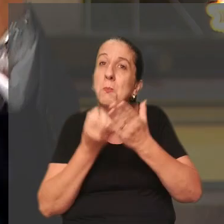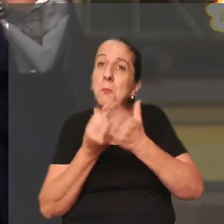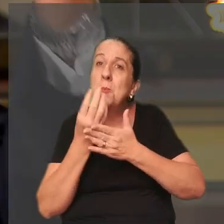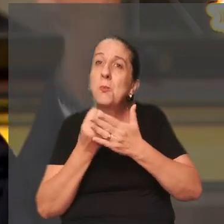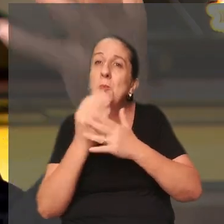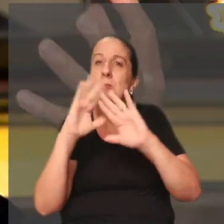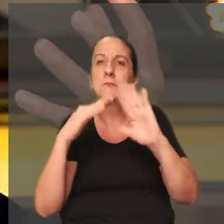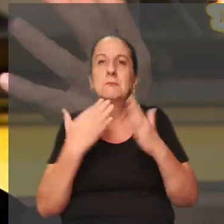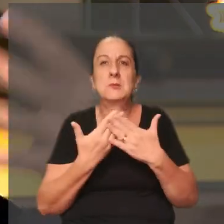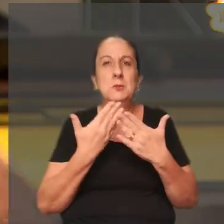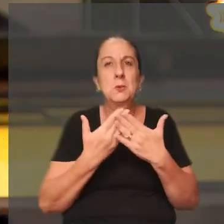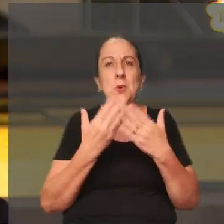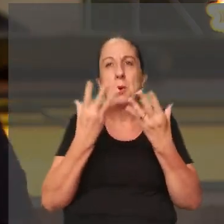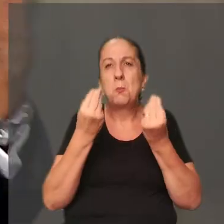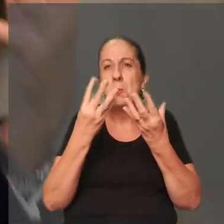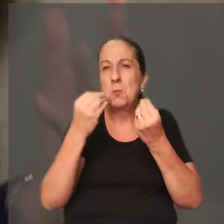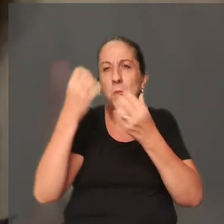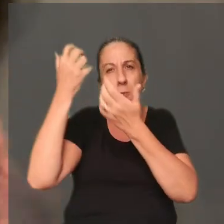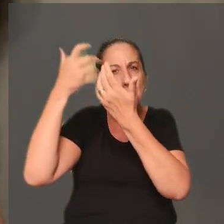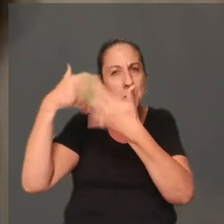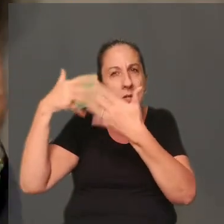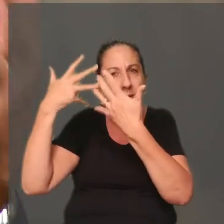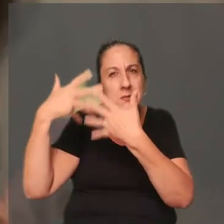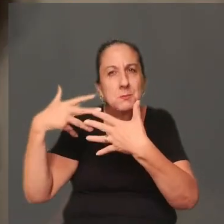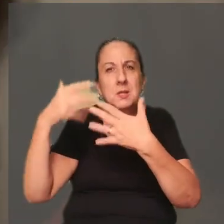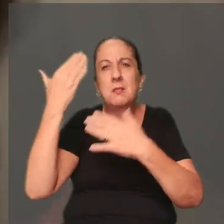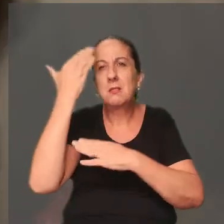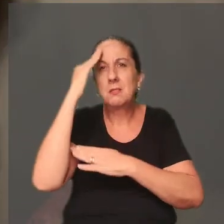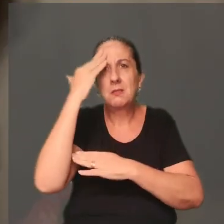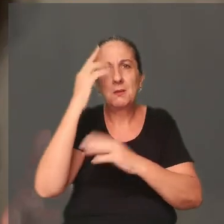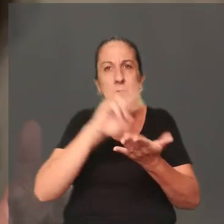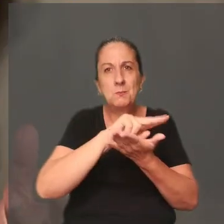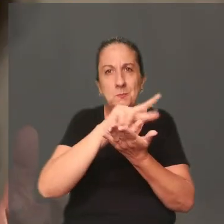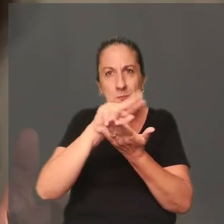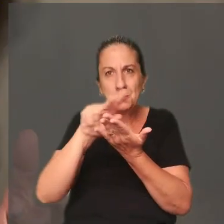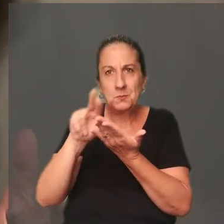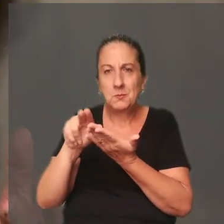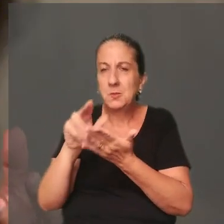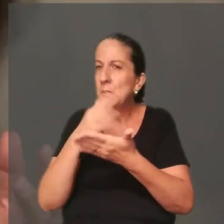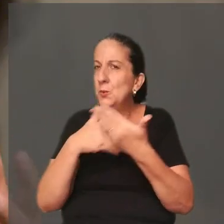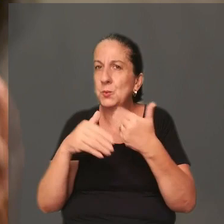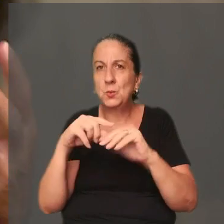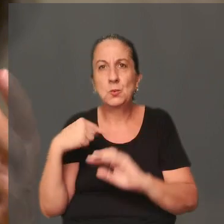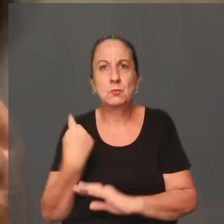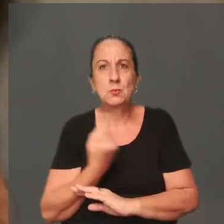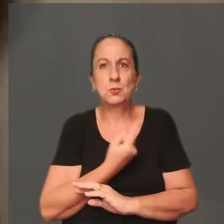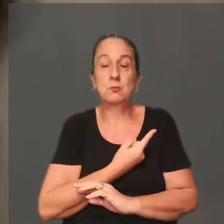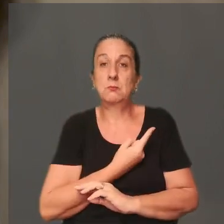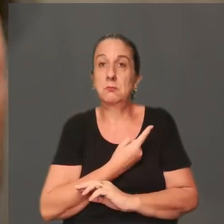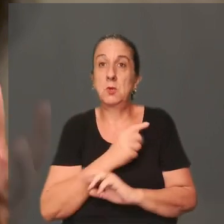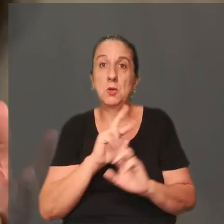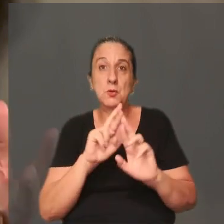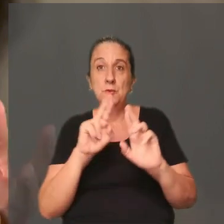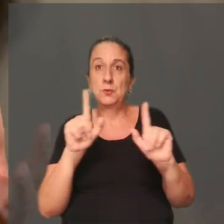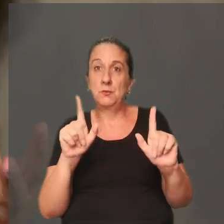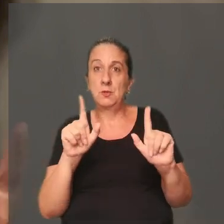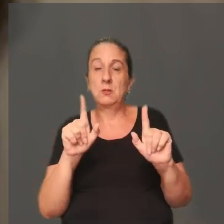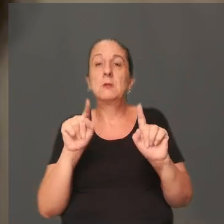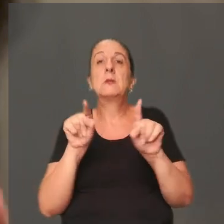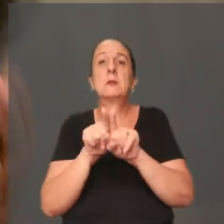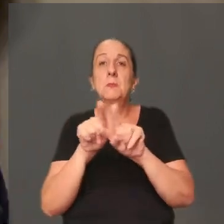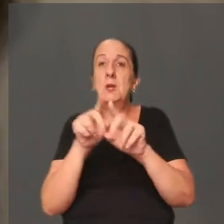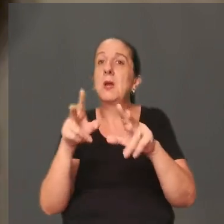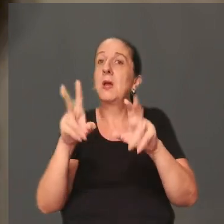muitas escolas, são muitos pensamentos, muitos entendimentos, e todos nós divergimos